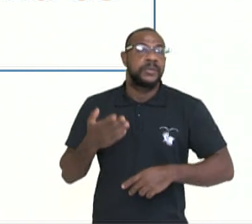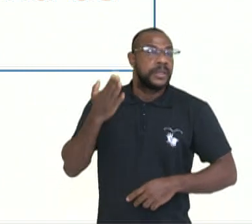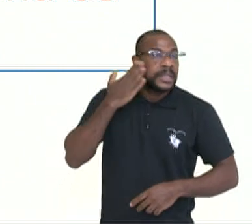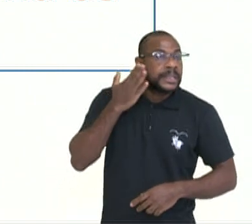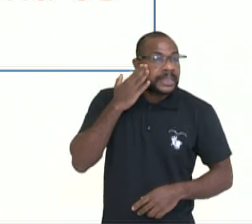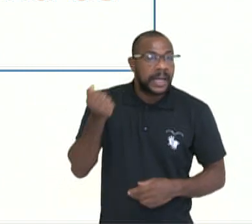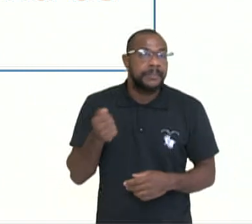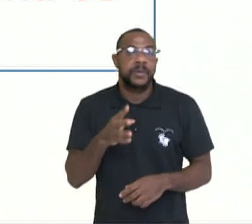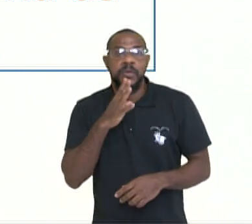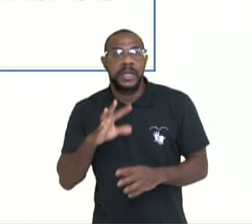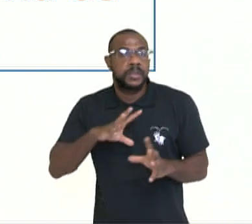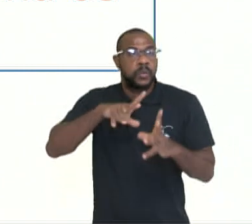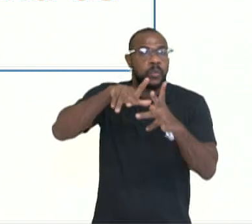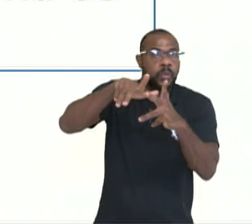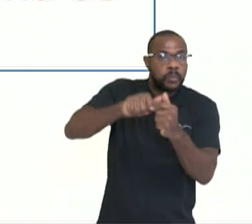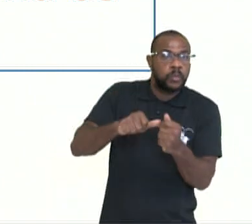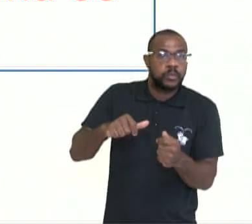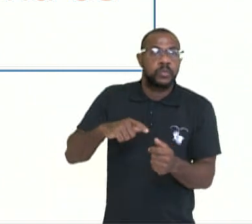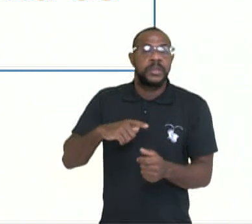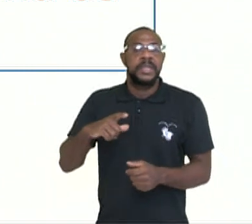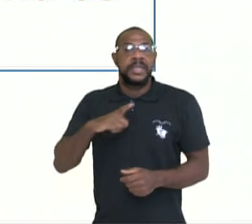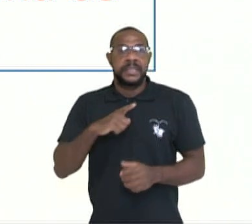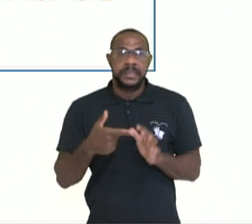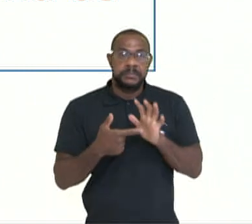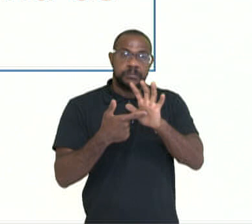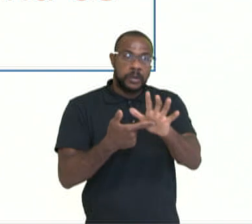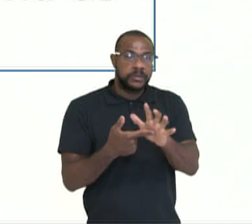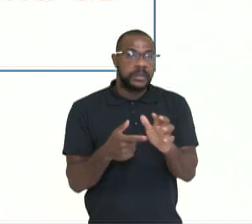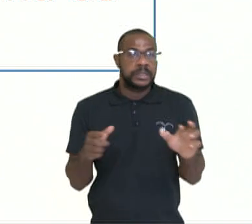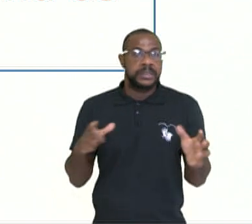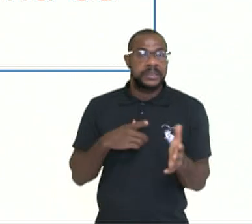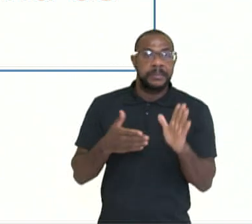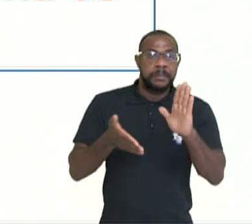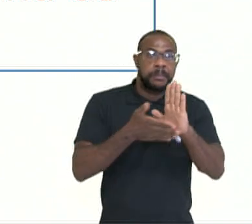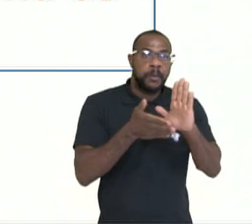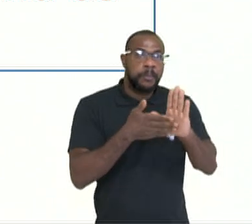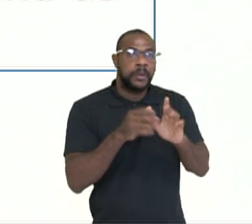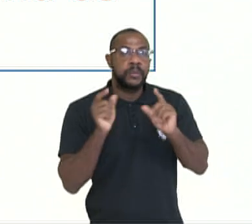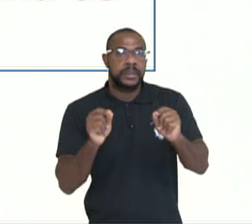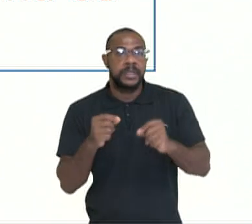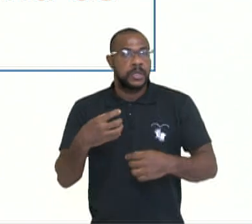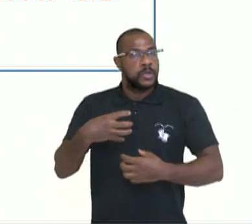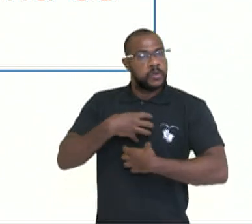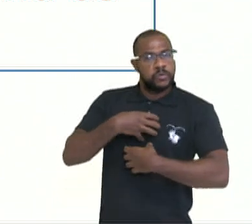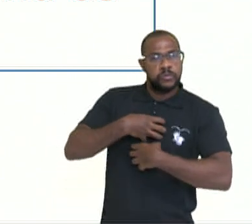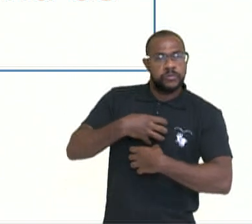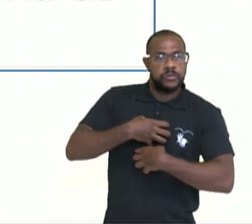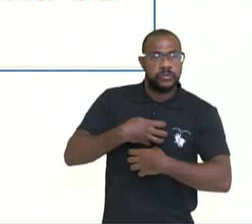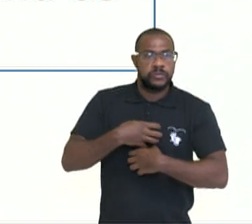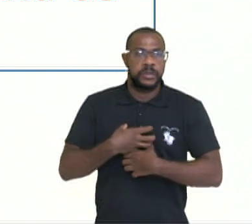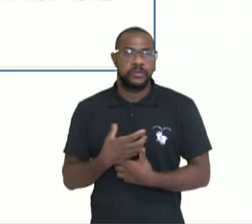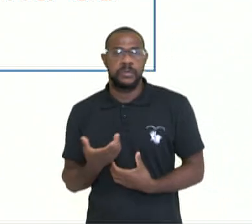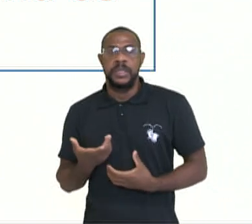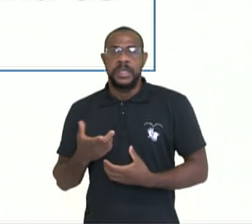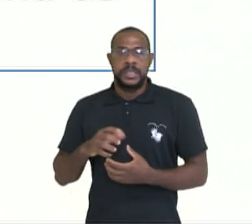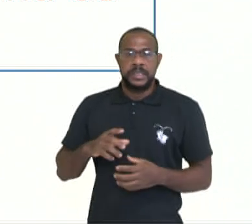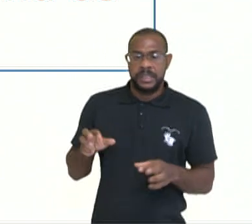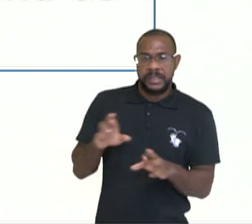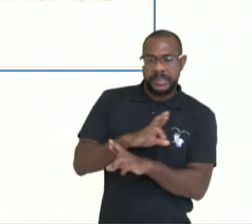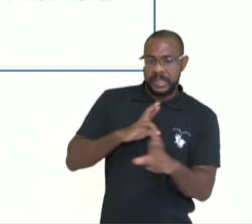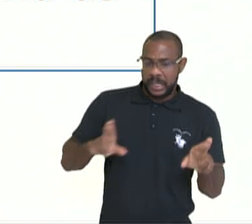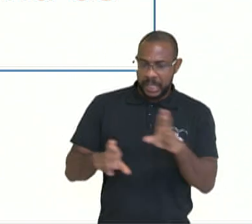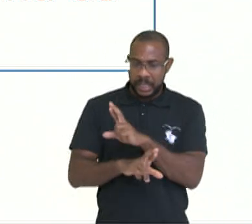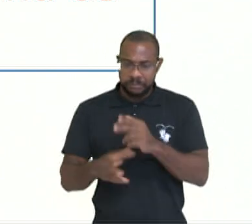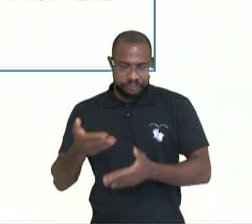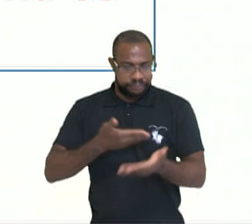mesmo relacione-se com o conhecer. Ou seja, então por isso que a filosofia se divide, às vezes, em racionalismo e empirismo. Por isso que, às